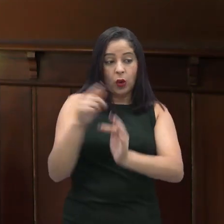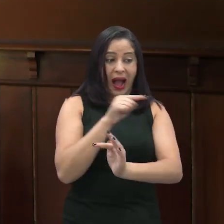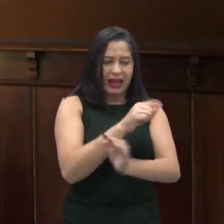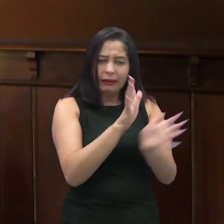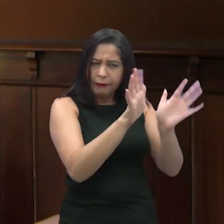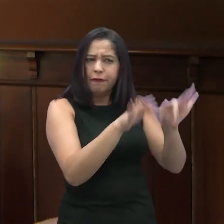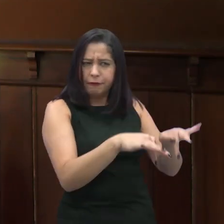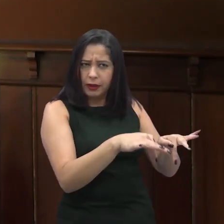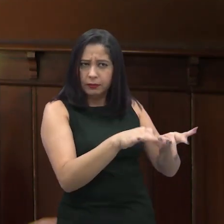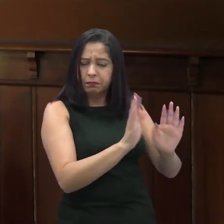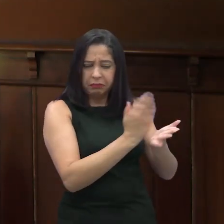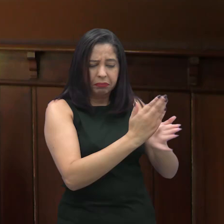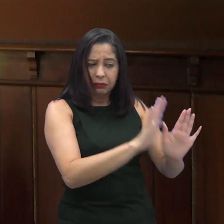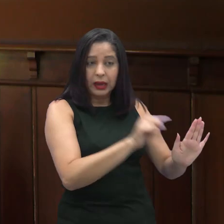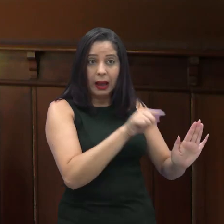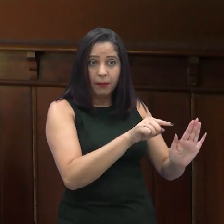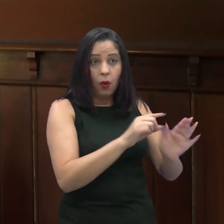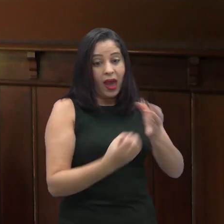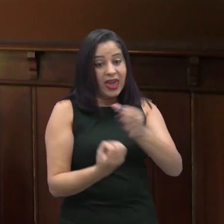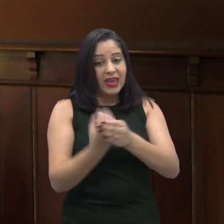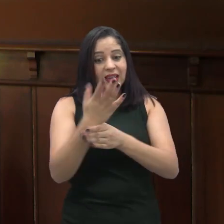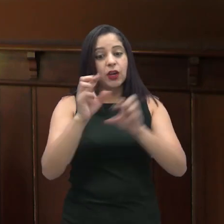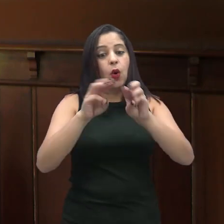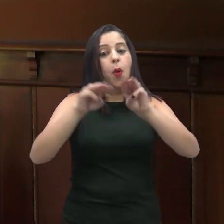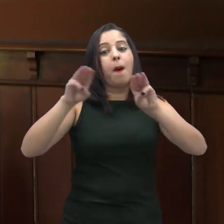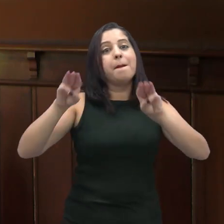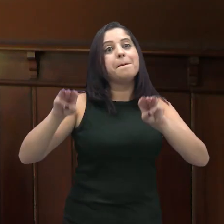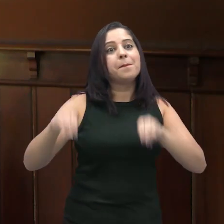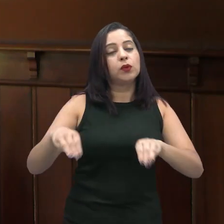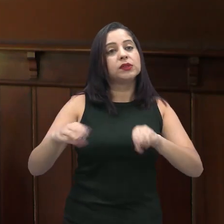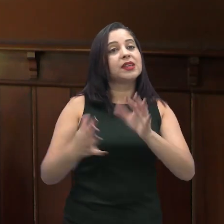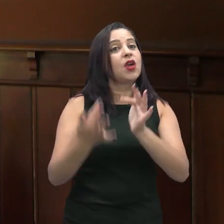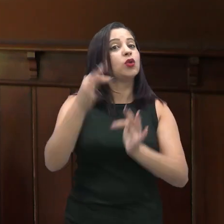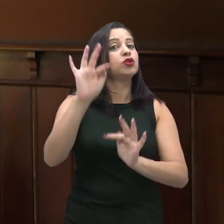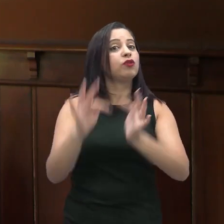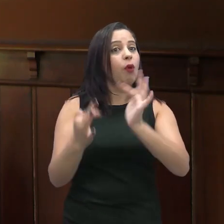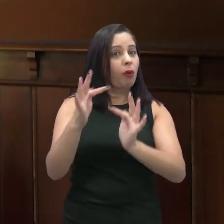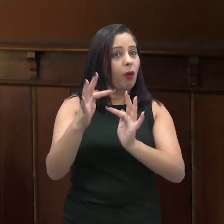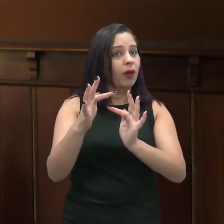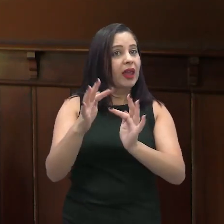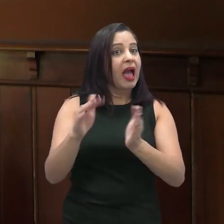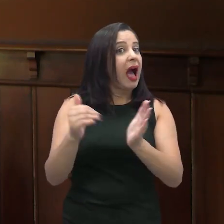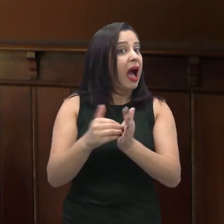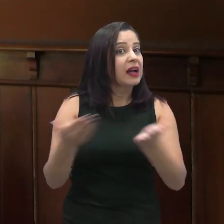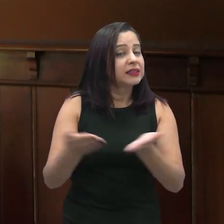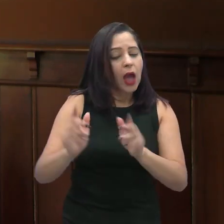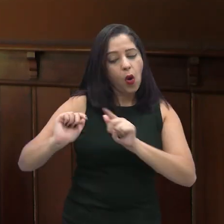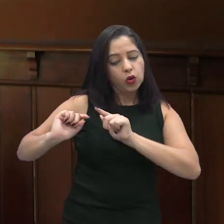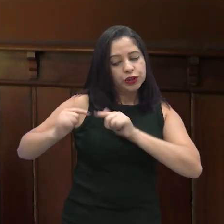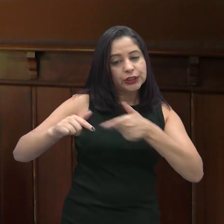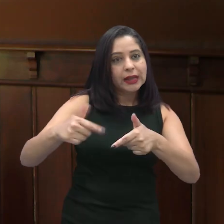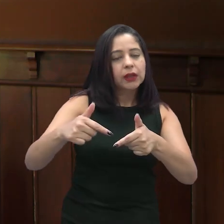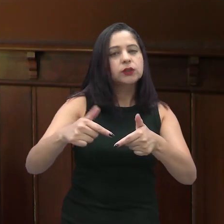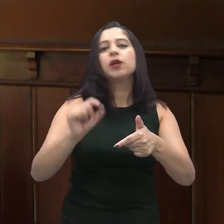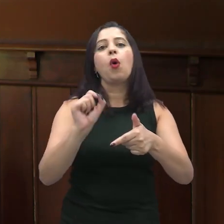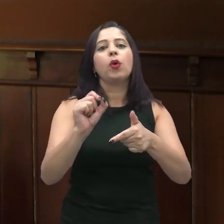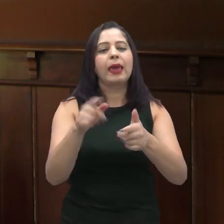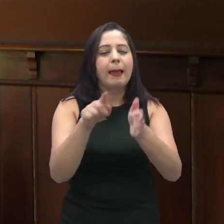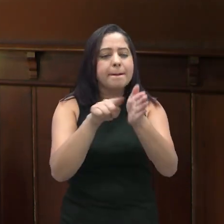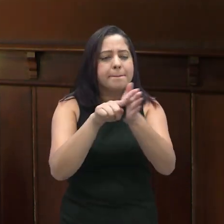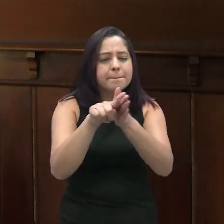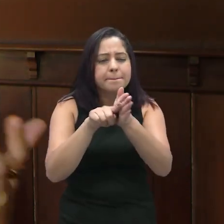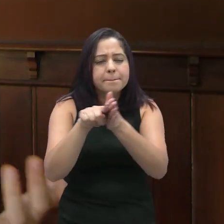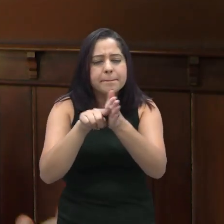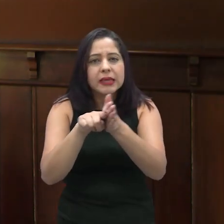comissões de todas elas, inclusive a de folclore, ele segue nessa tradição da pesquisa de campo. Então, a pesquisa de campo é a